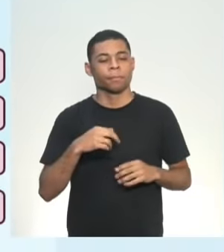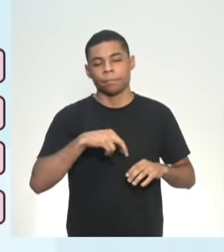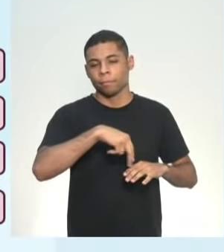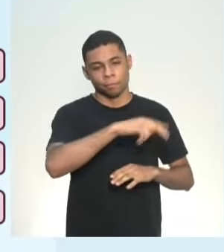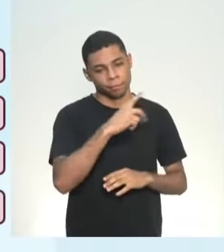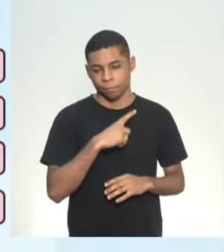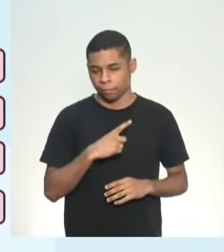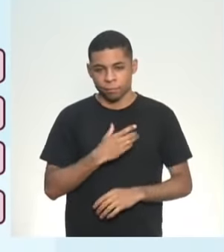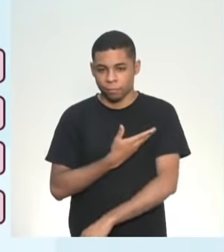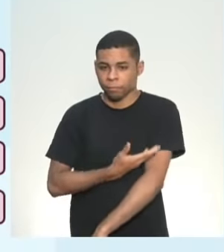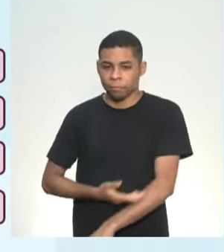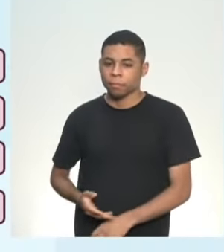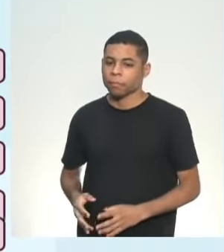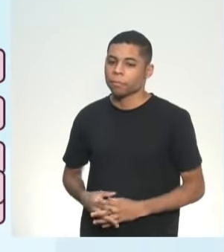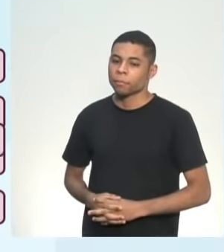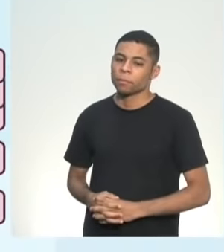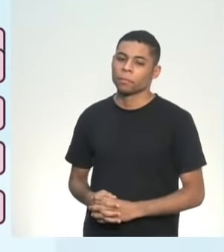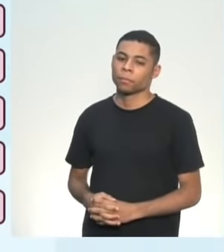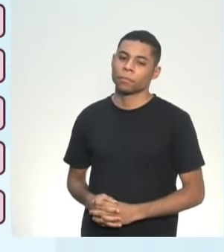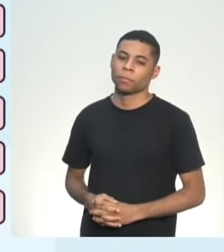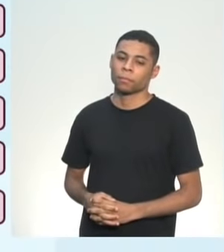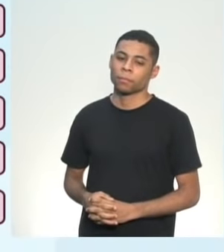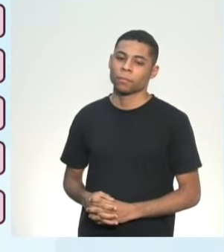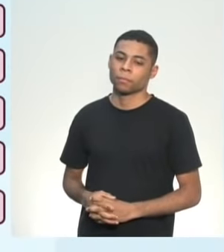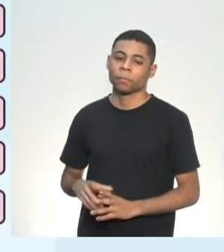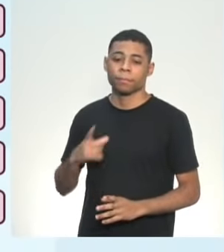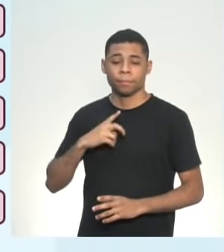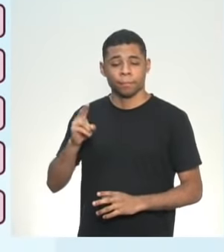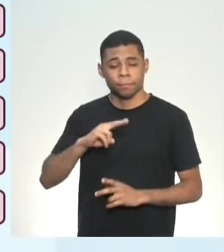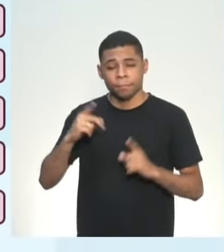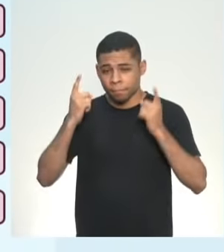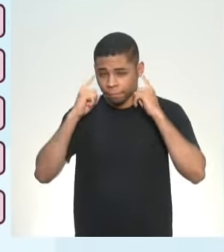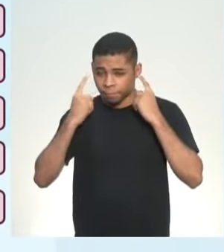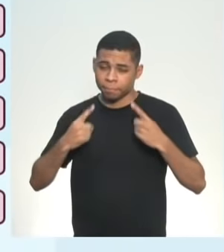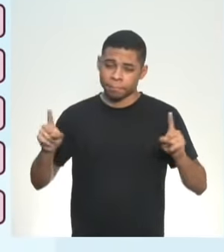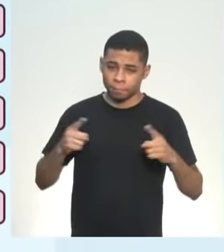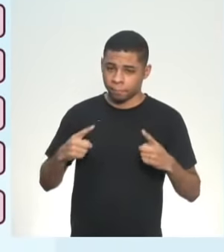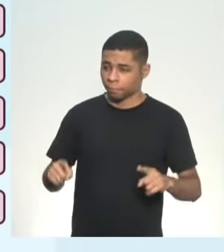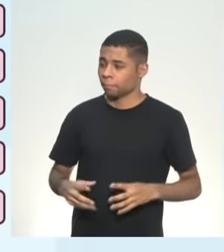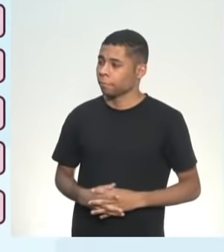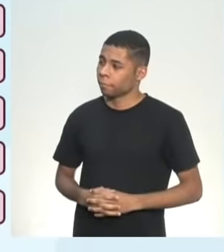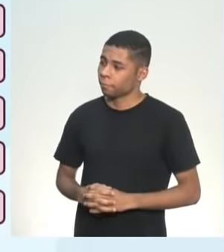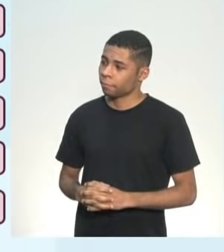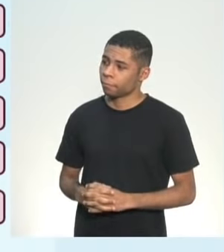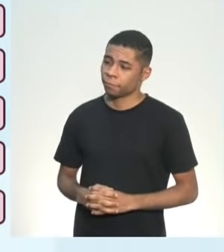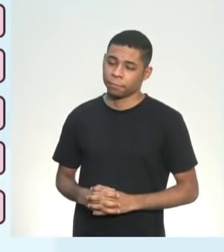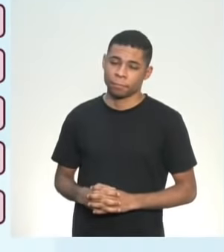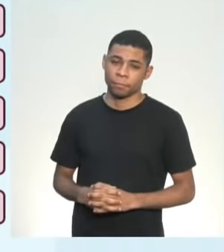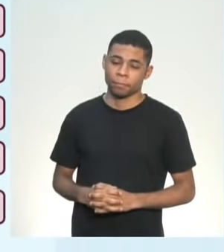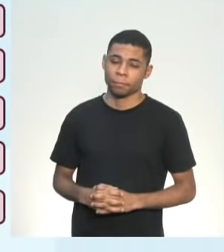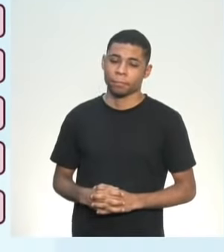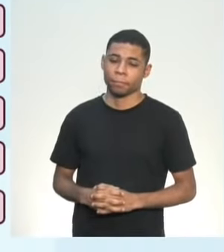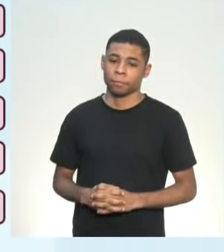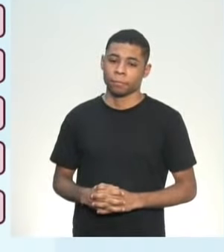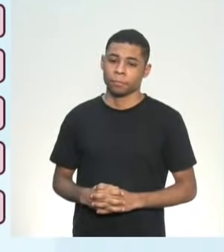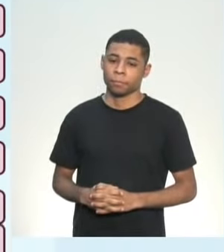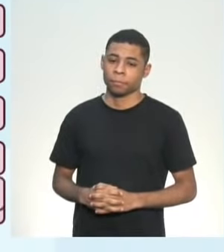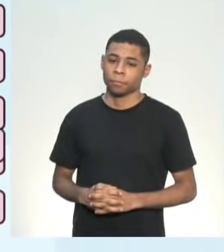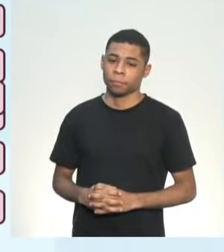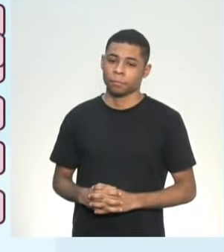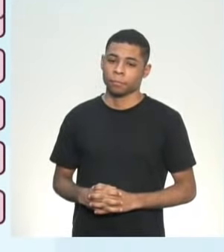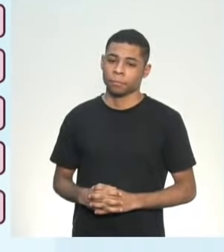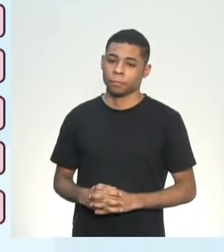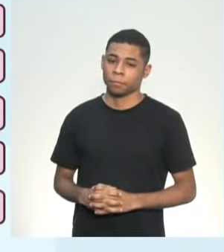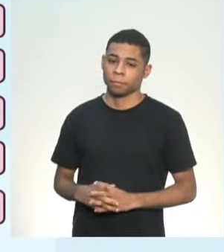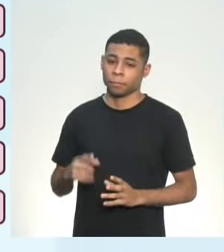muitas vezes vou fazer caminhada E aí o Júlio ele sente Muse é o costumo ouvir música